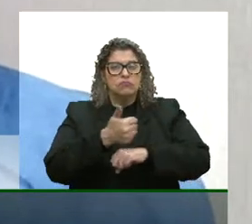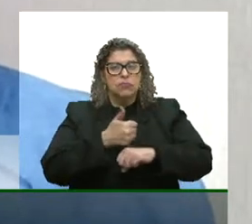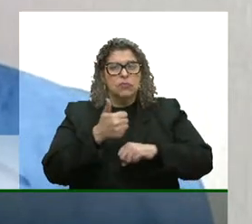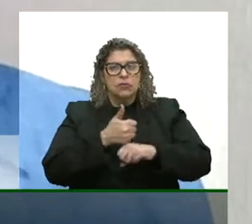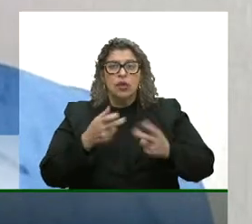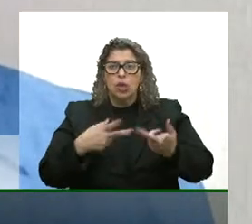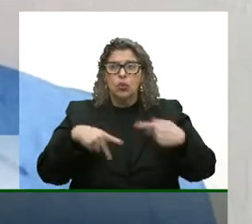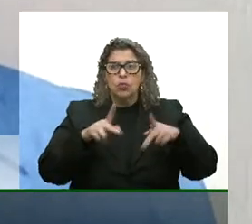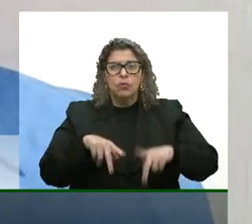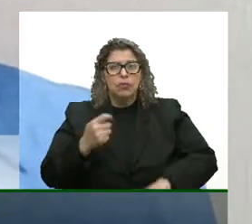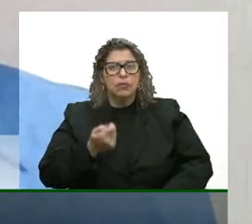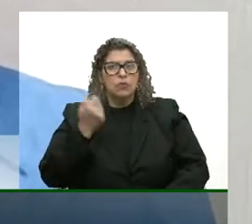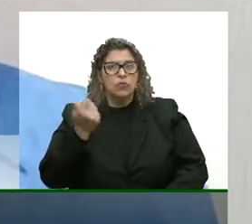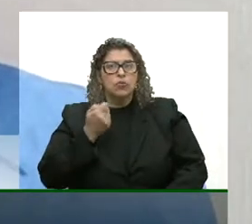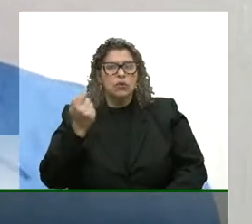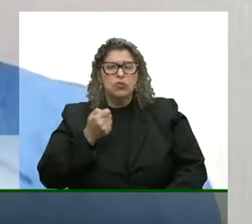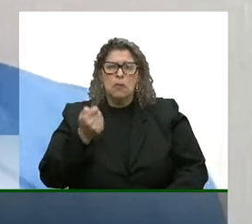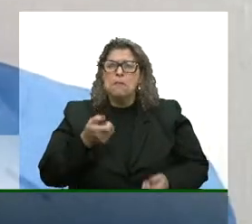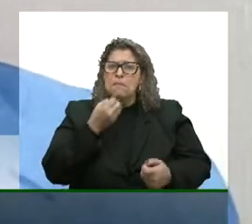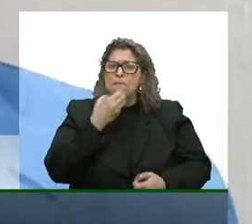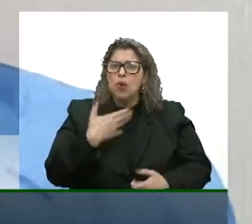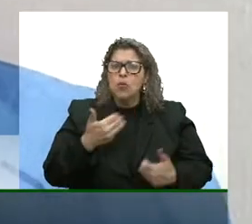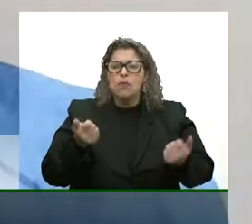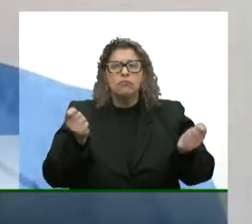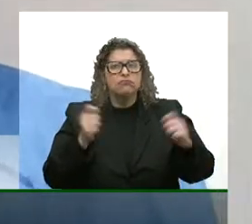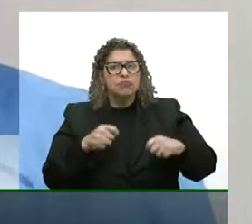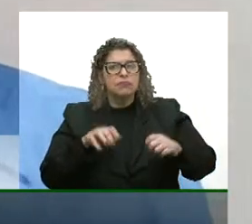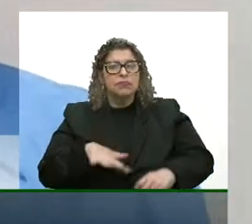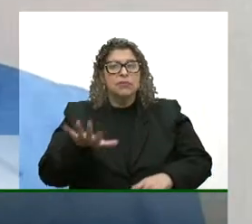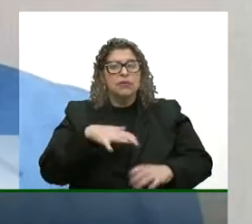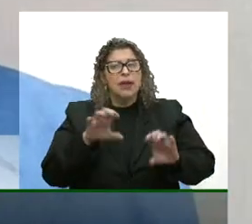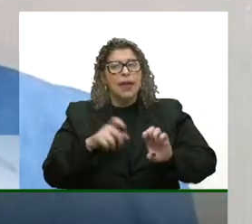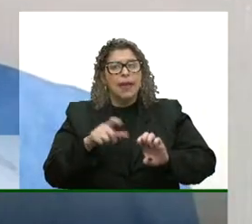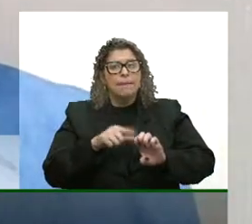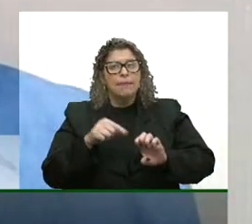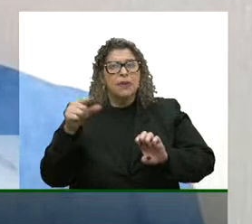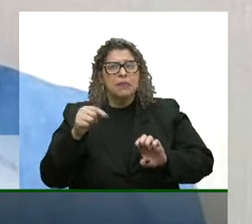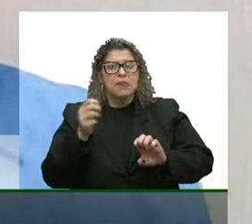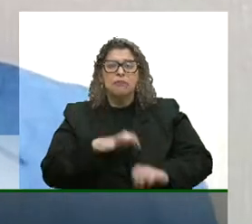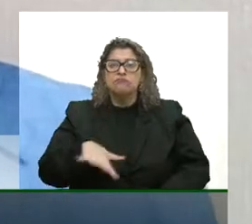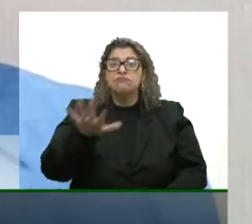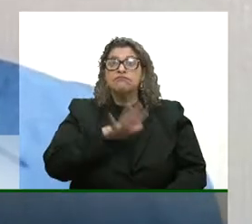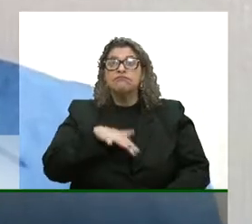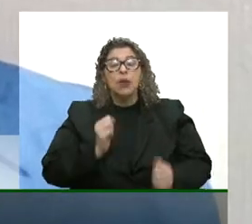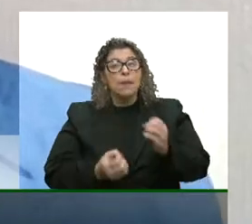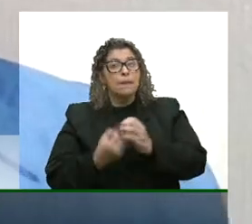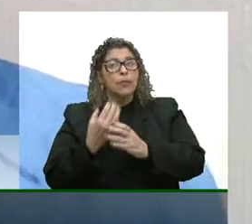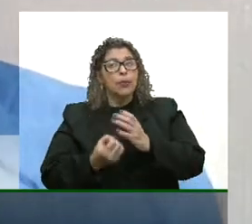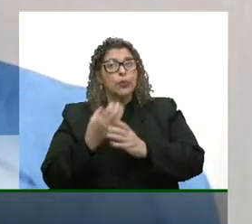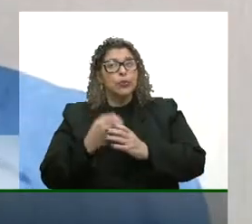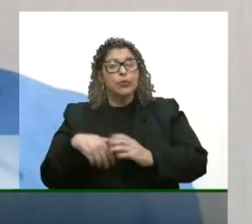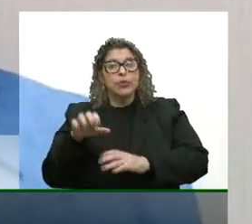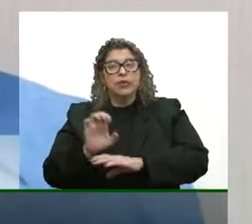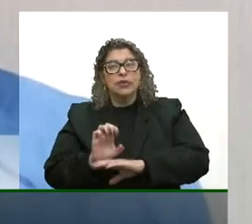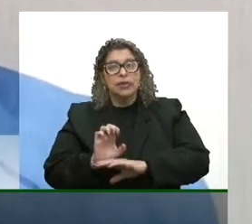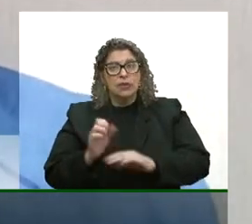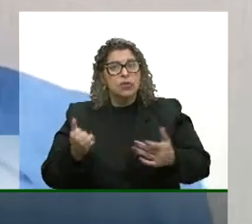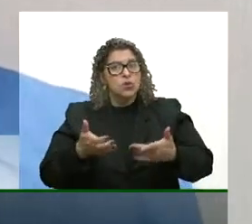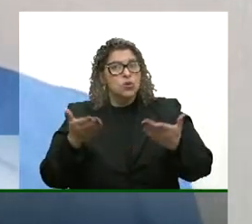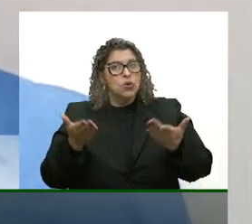enfim, um cenário muito propenso a se empreender, um cenário muito propenso a produzir nesse estado. E